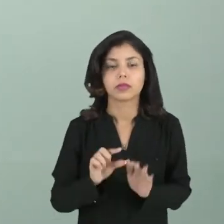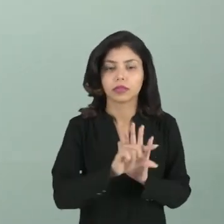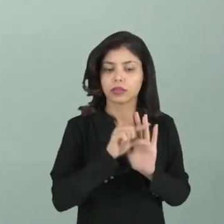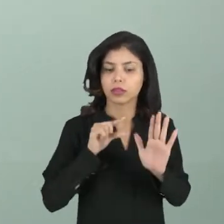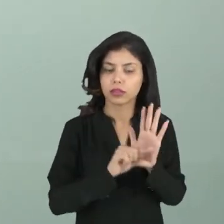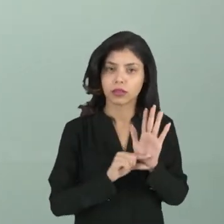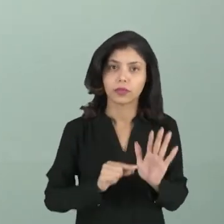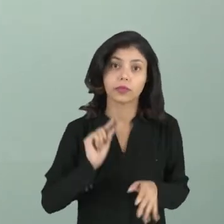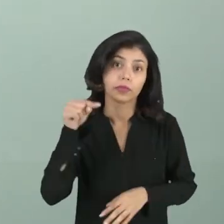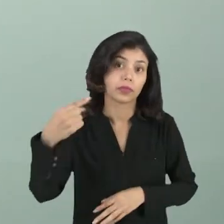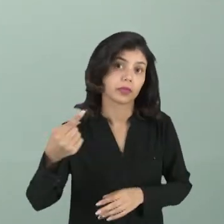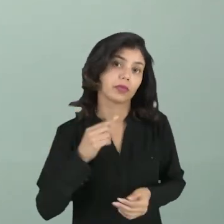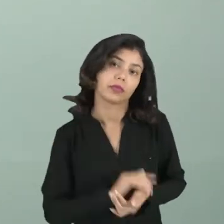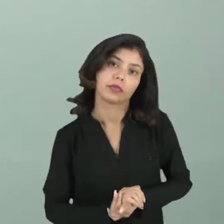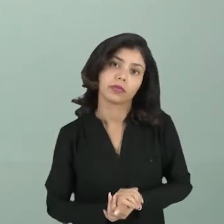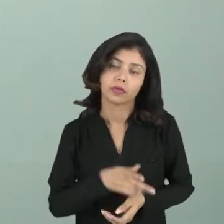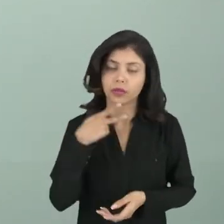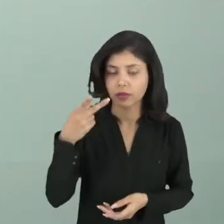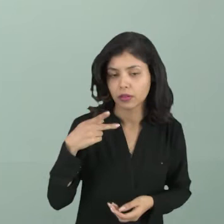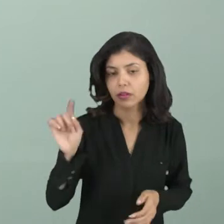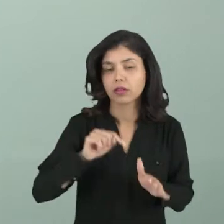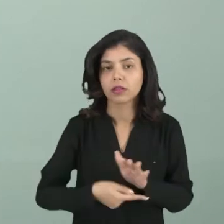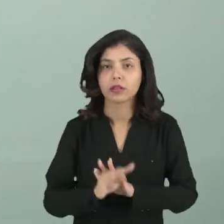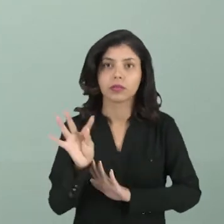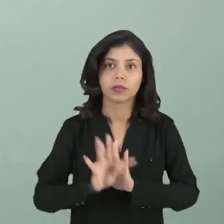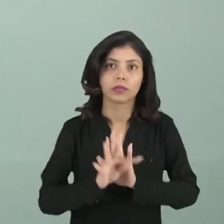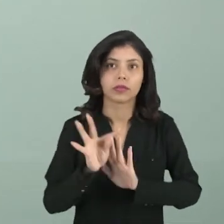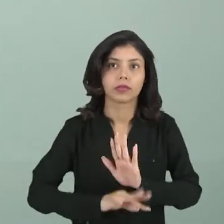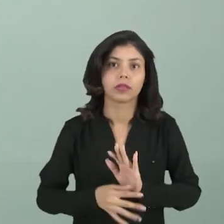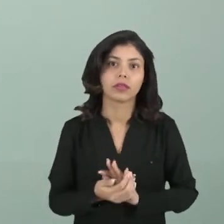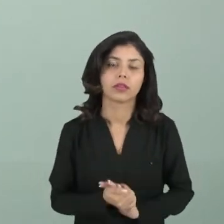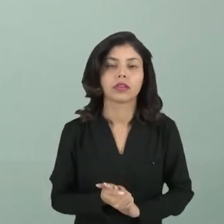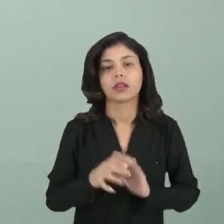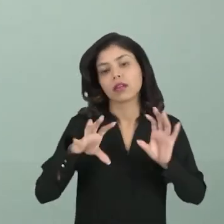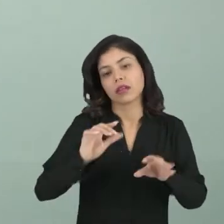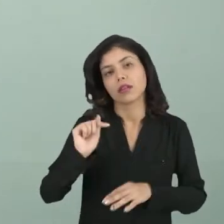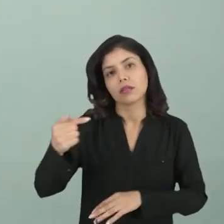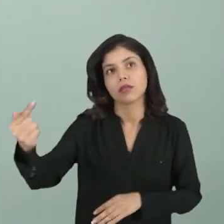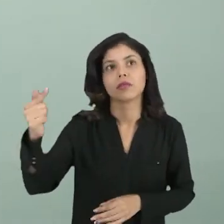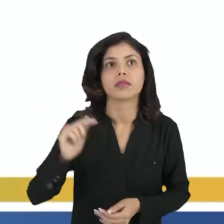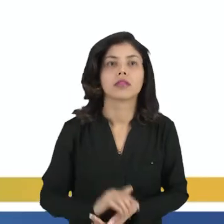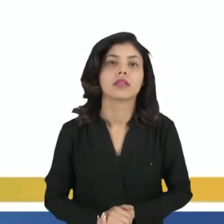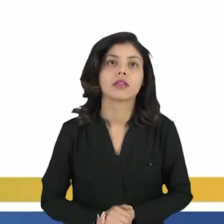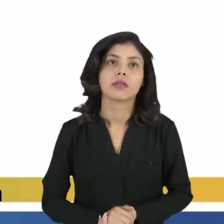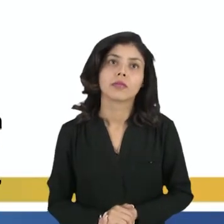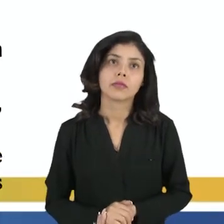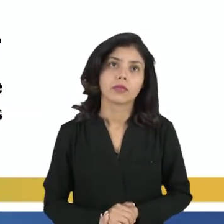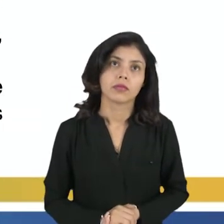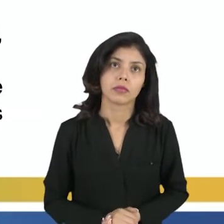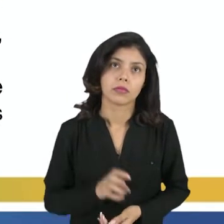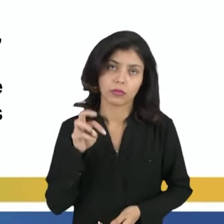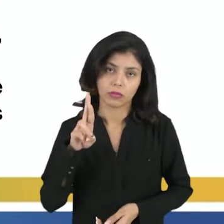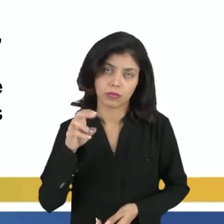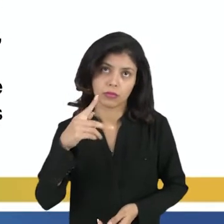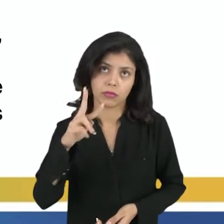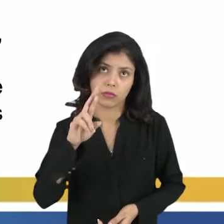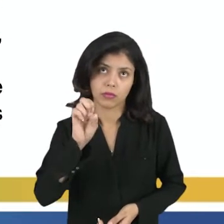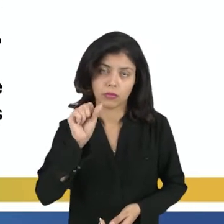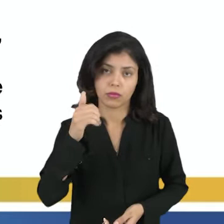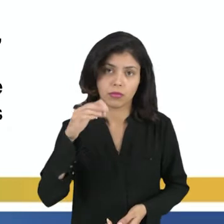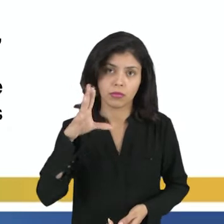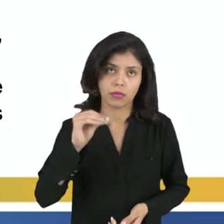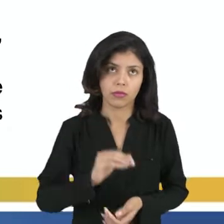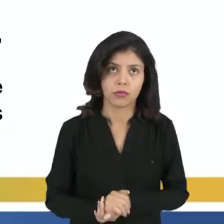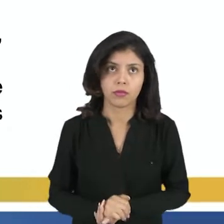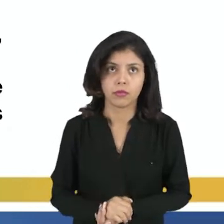parafraseio ali aquela fala dentro do meu texto, e assim vai, tá? Então os marcadores de